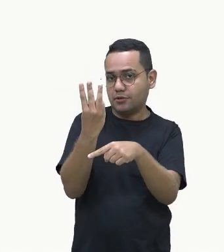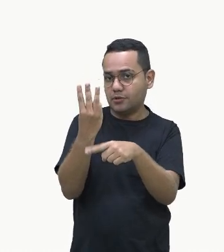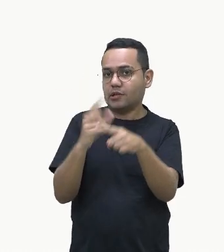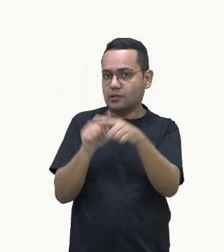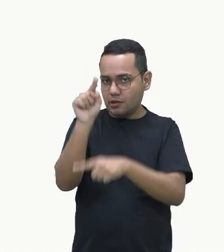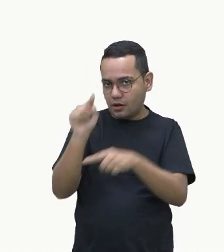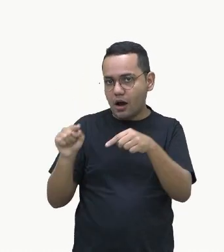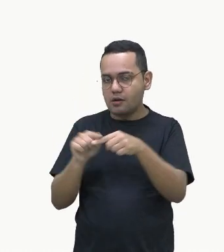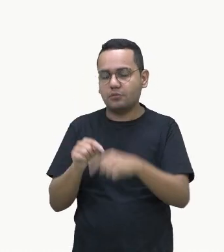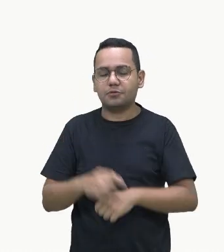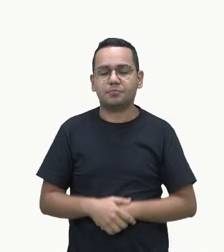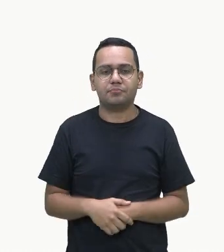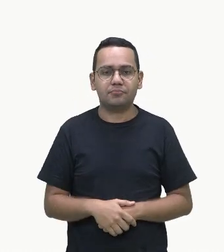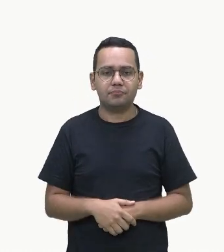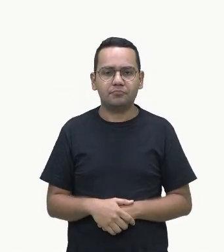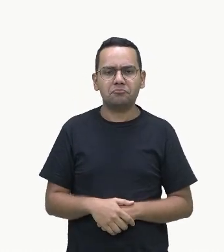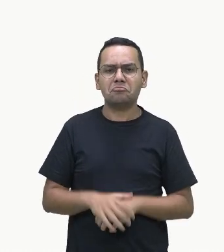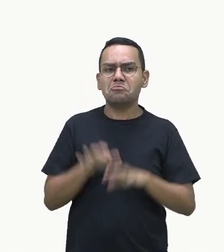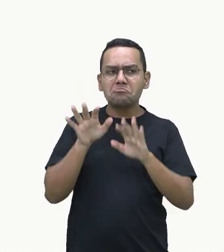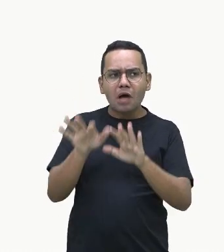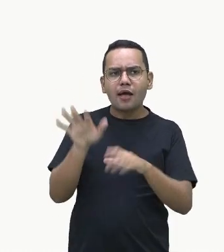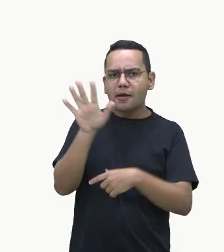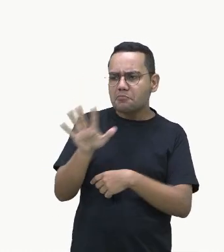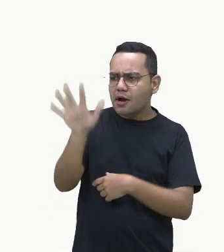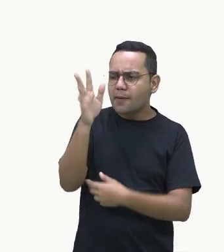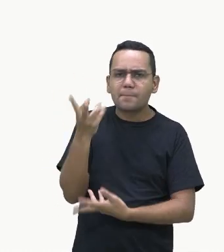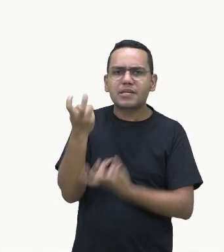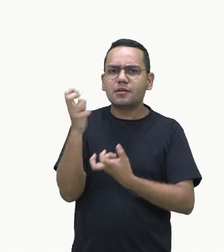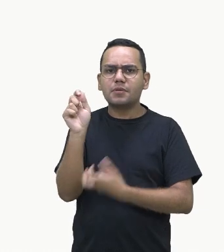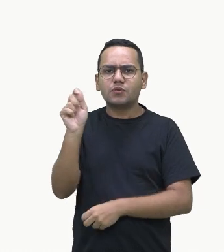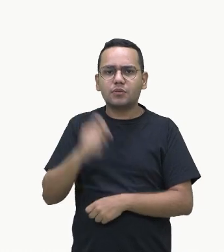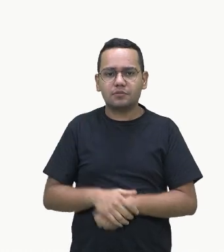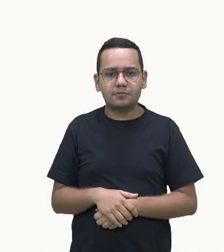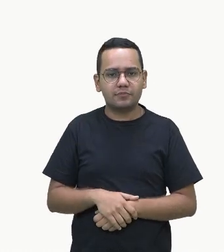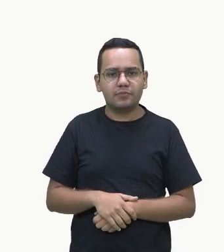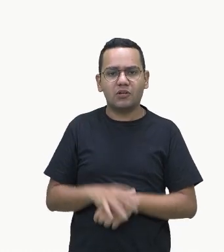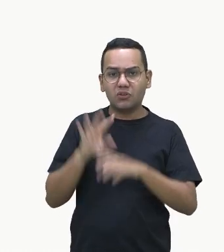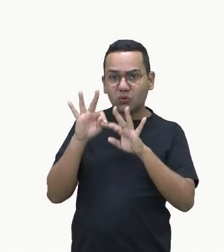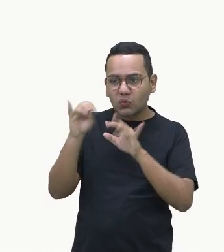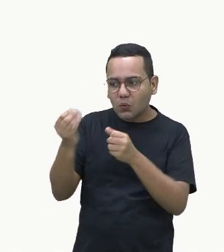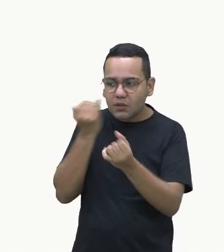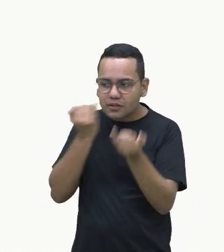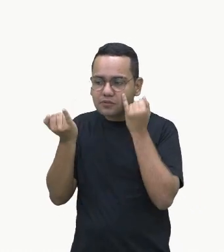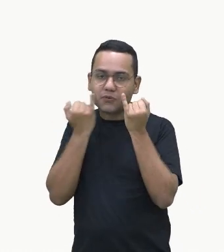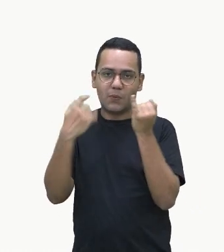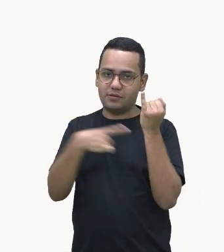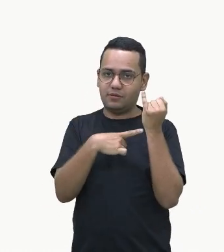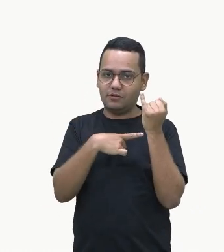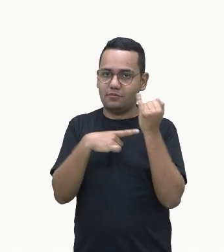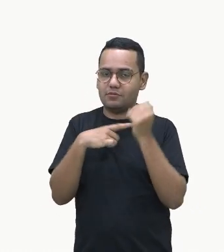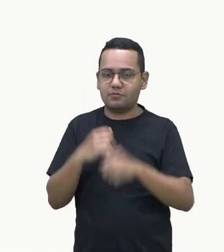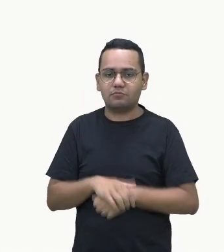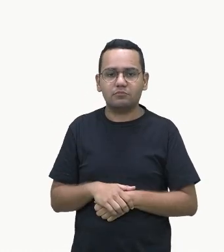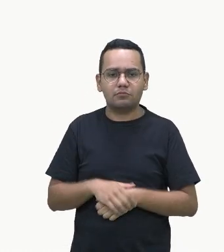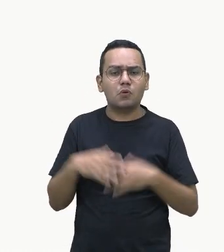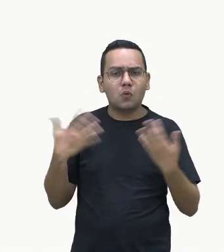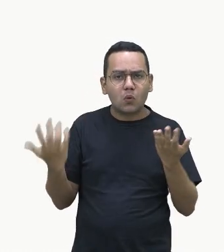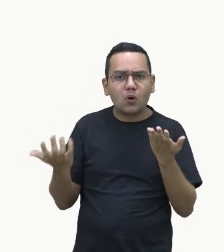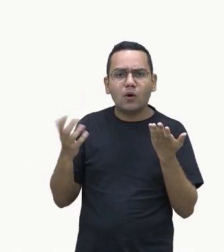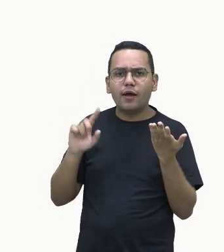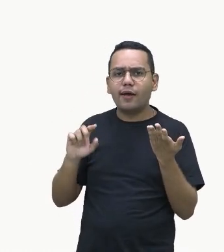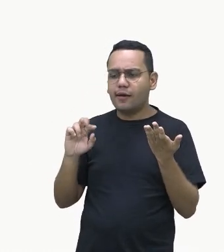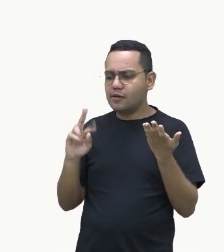importante observar aqui nessa imagem? Nós temos todos os elementos representados. Quem é a hipotenusa?